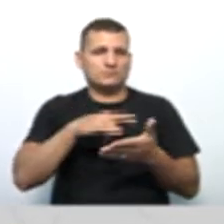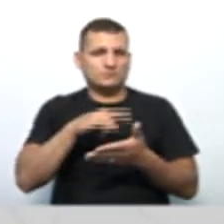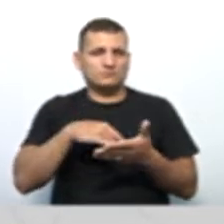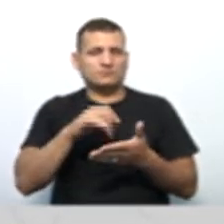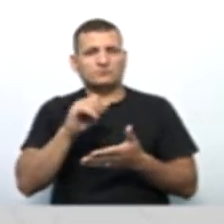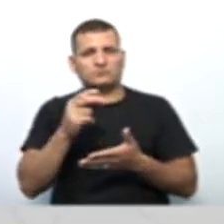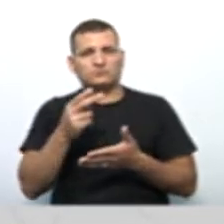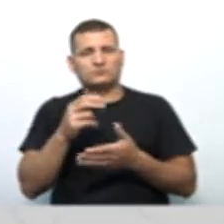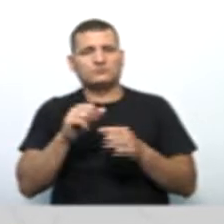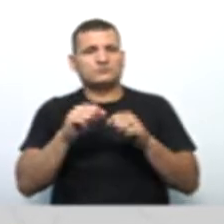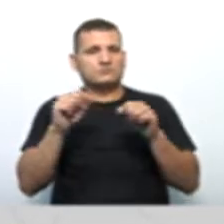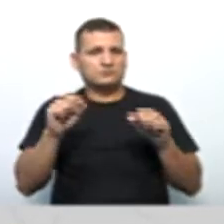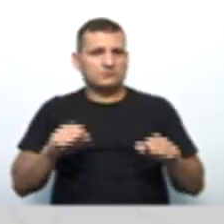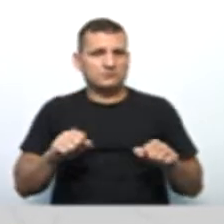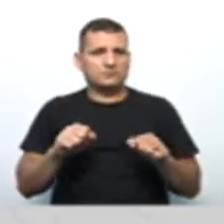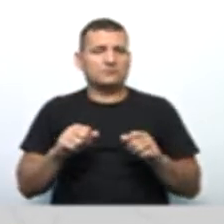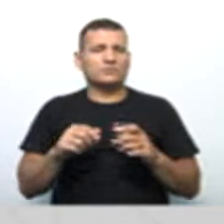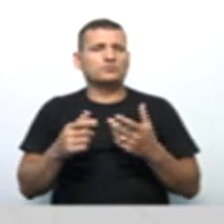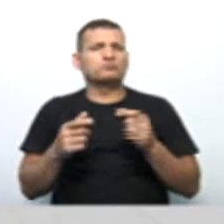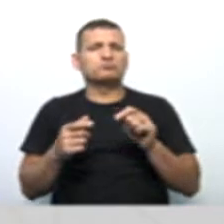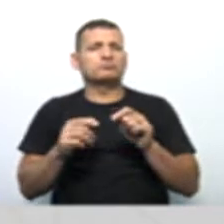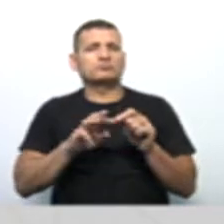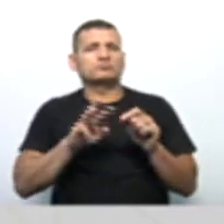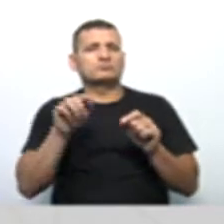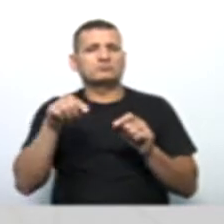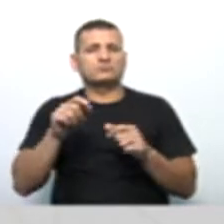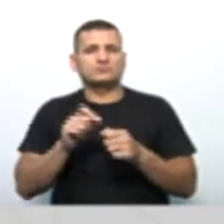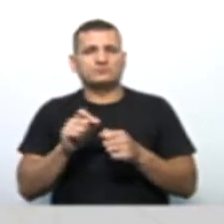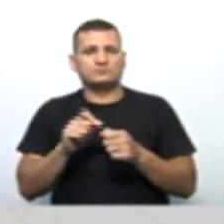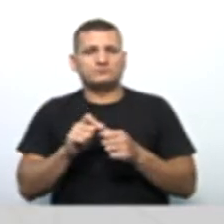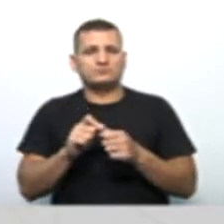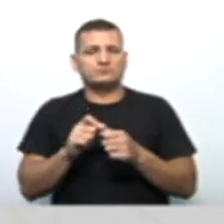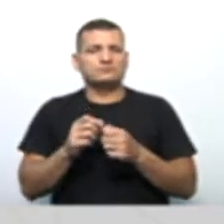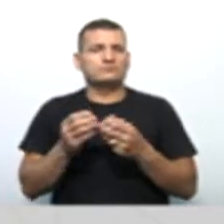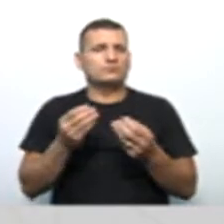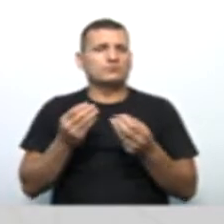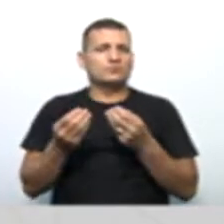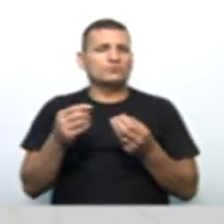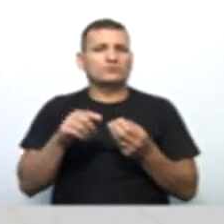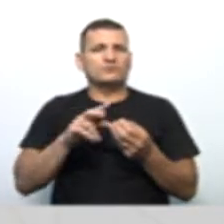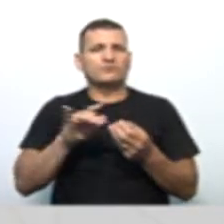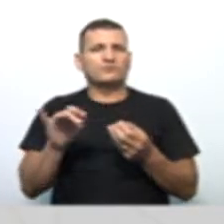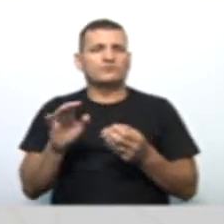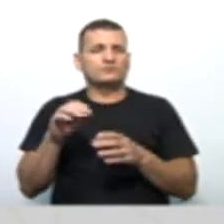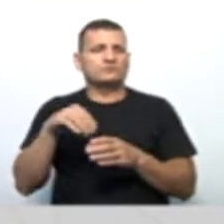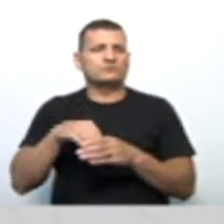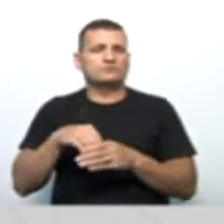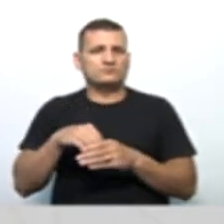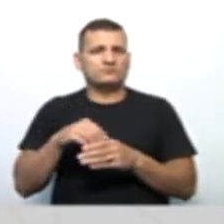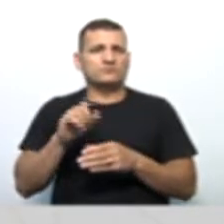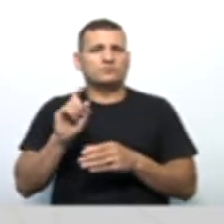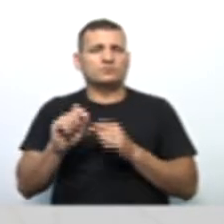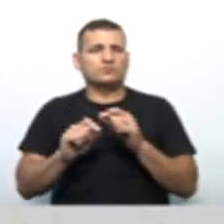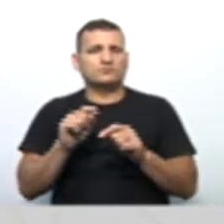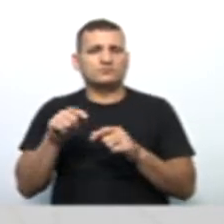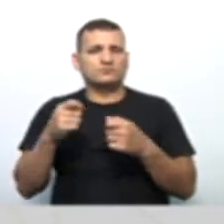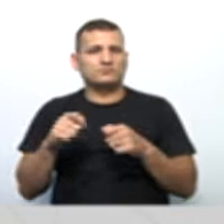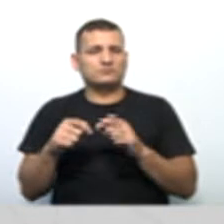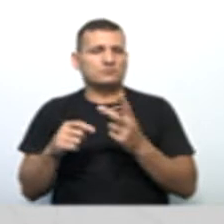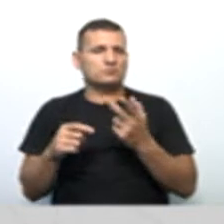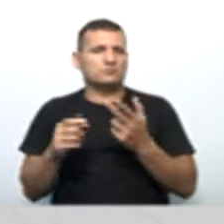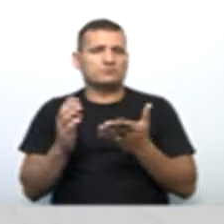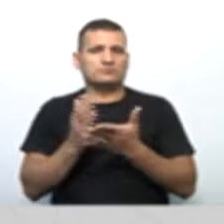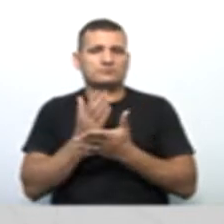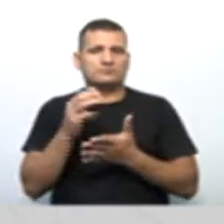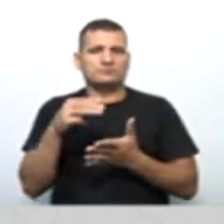sistema também tem que dizer que cresci está fazendo como ele vai proceder ali dentro é que ele precisa um tipo manualzinho de